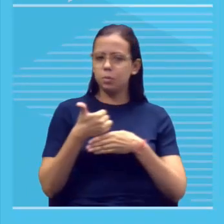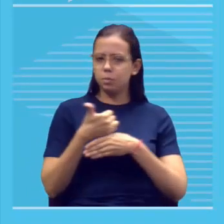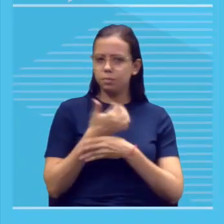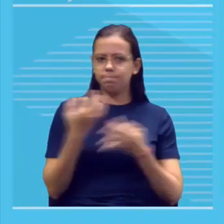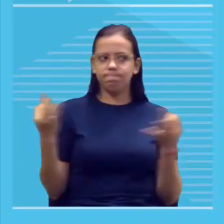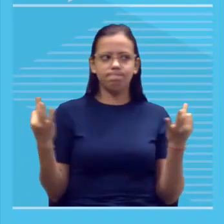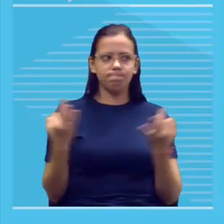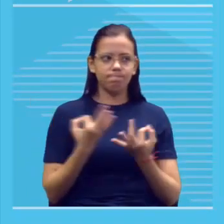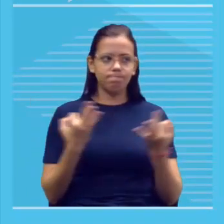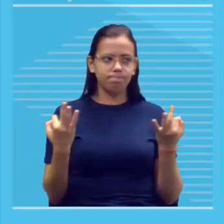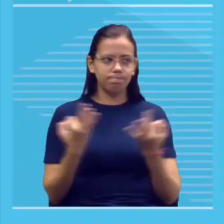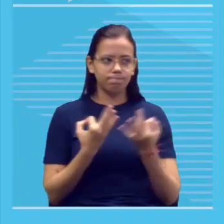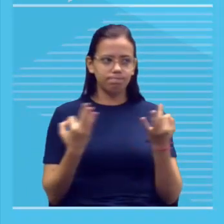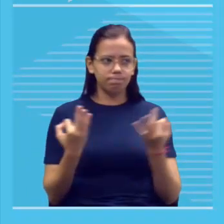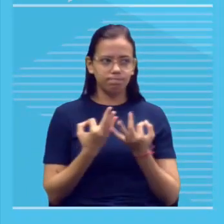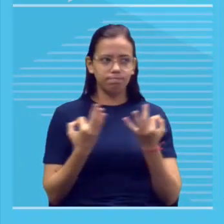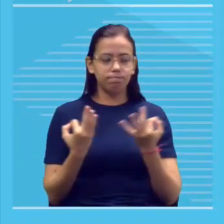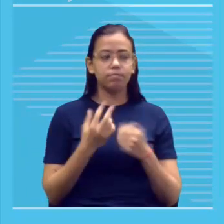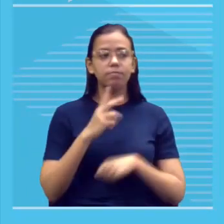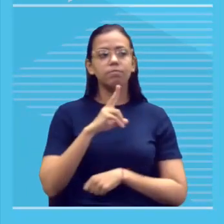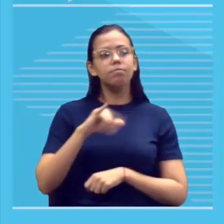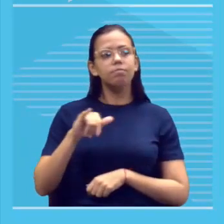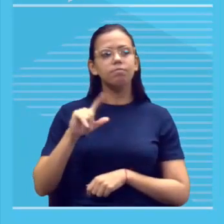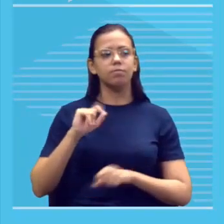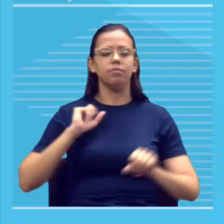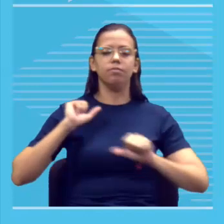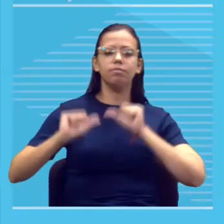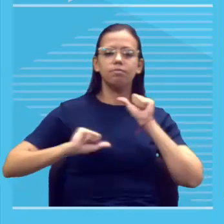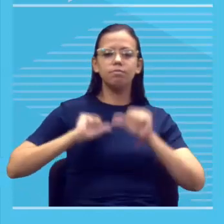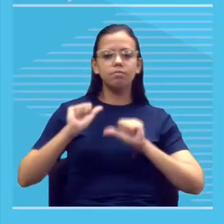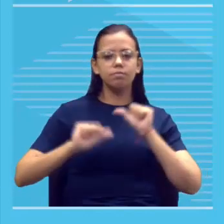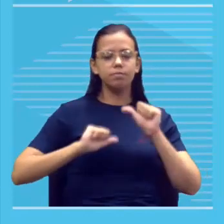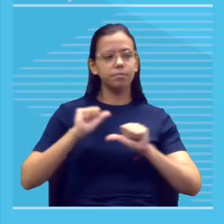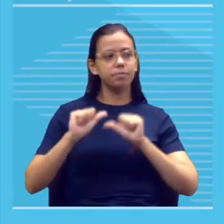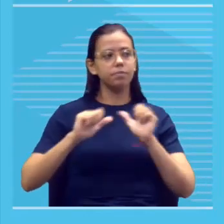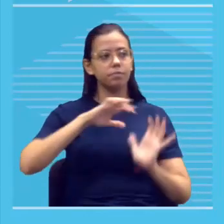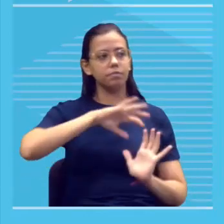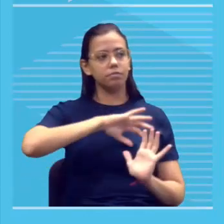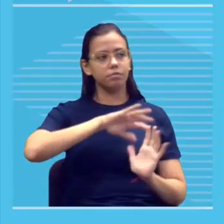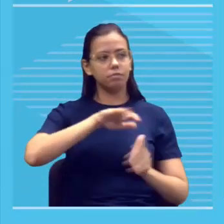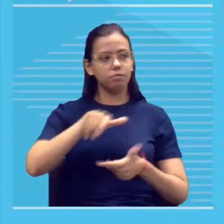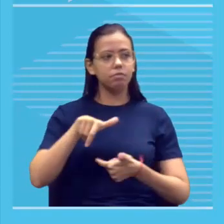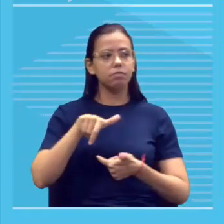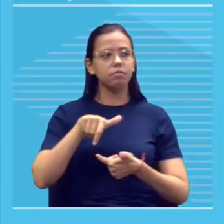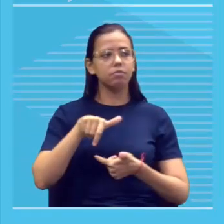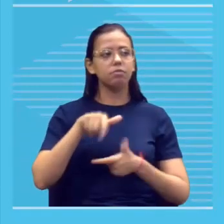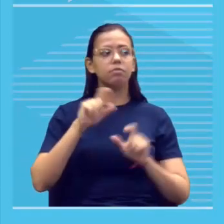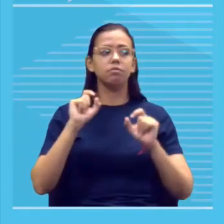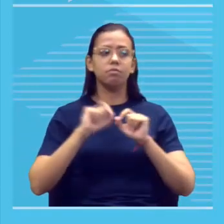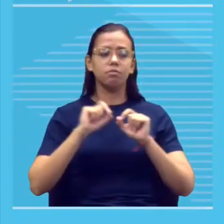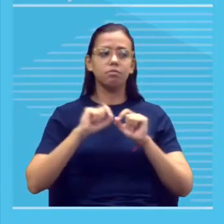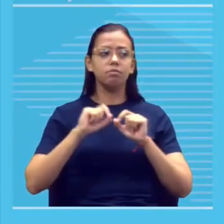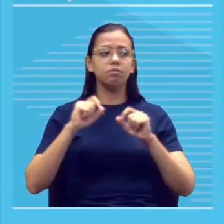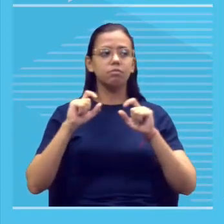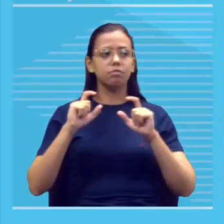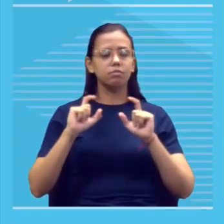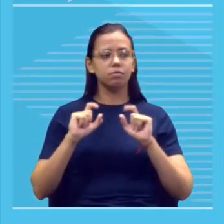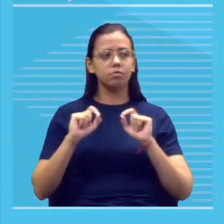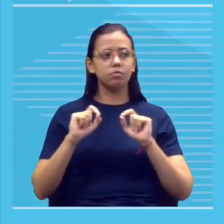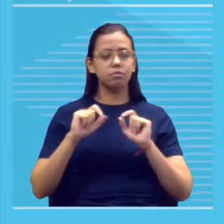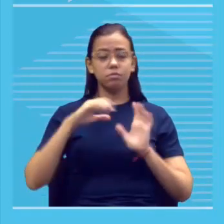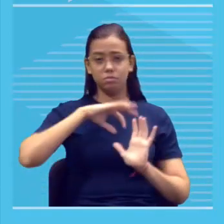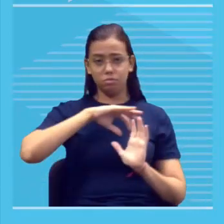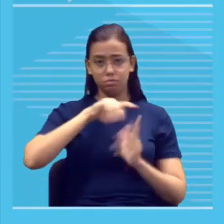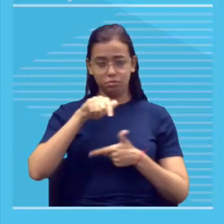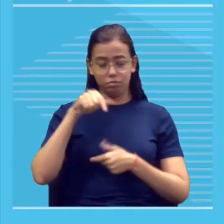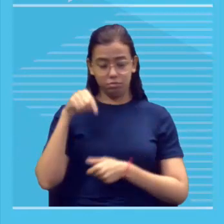moral enfim que há de transformar a terra tornando o que a